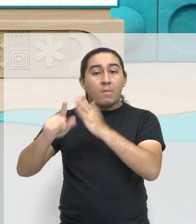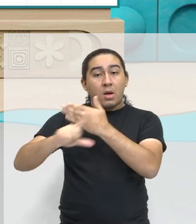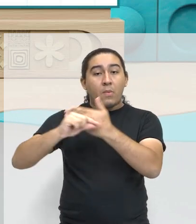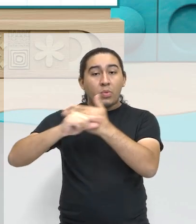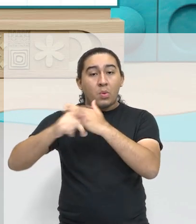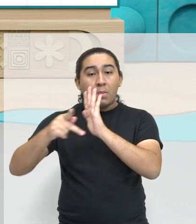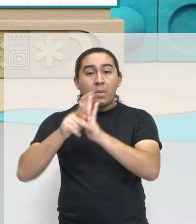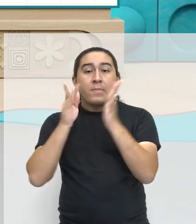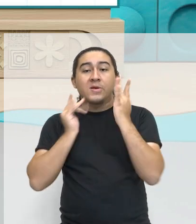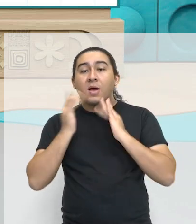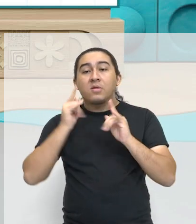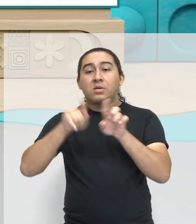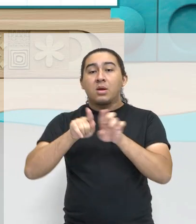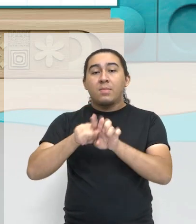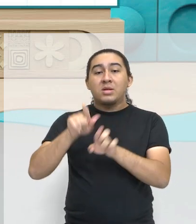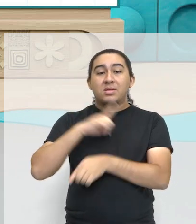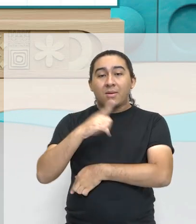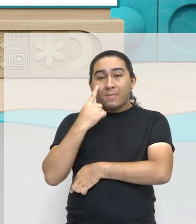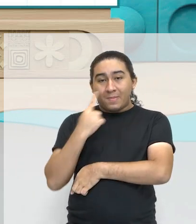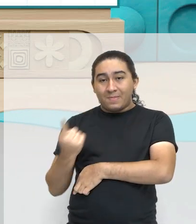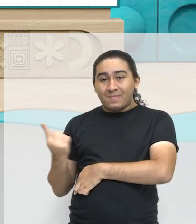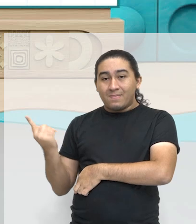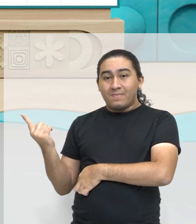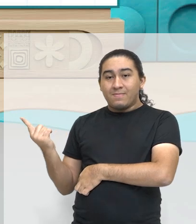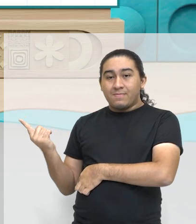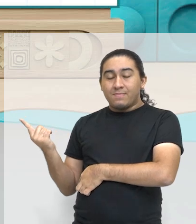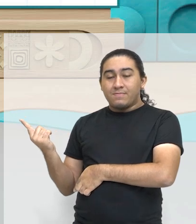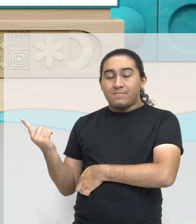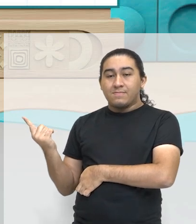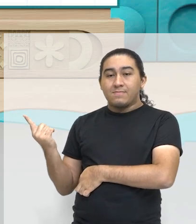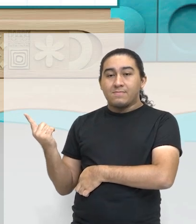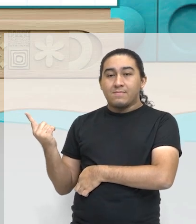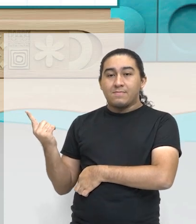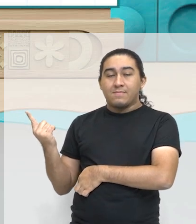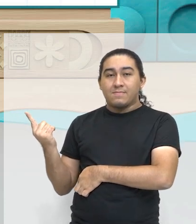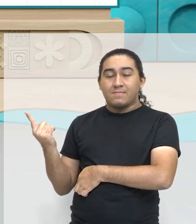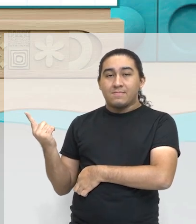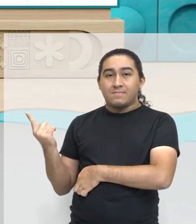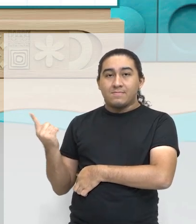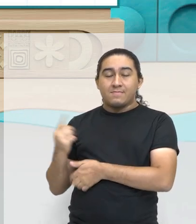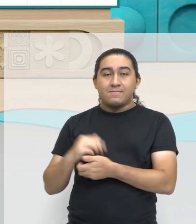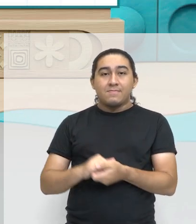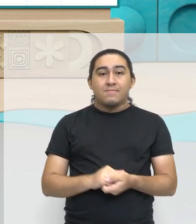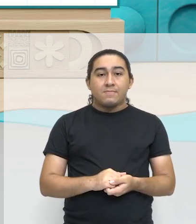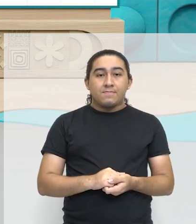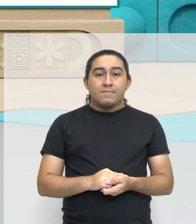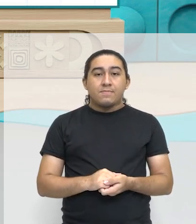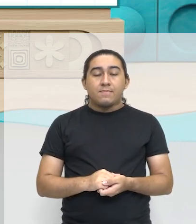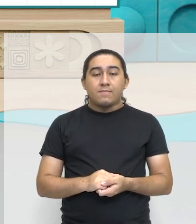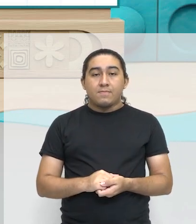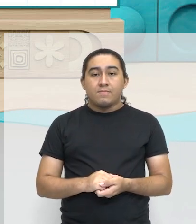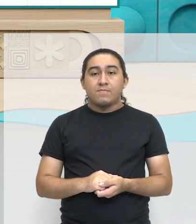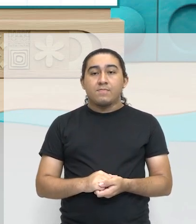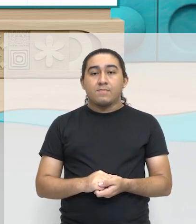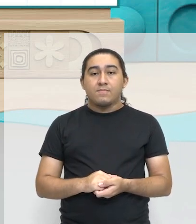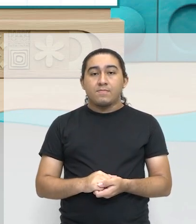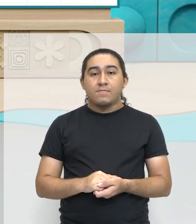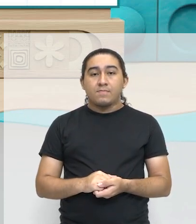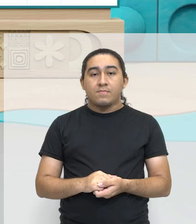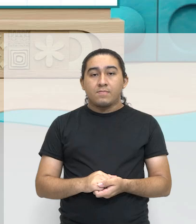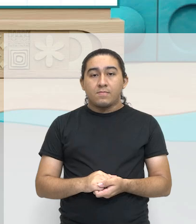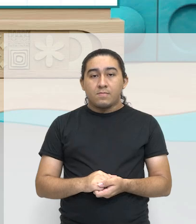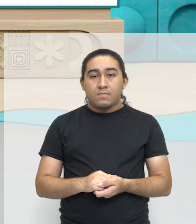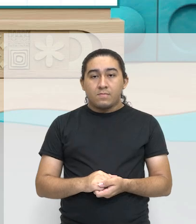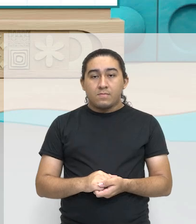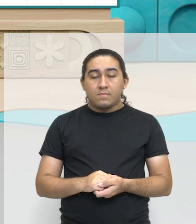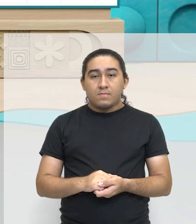máscaras nas colunas da plateia, que homenageiam os compositores dramaturgos, entre eles, tá? Aristófanes,